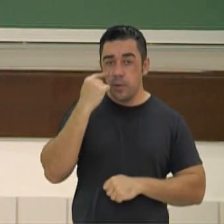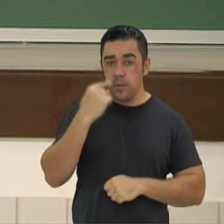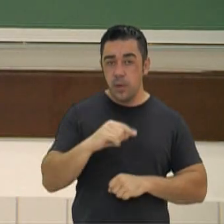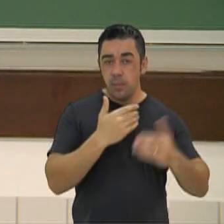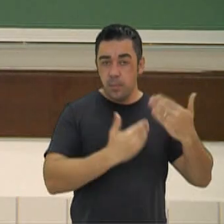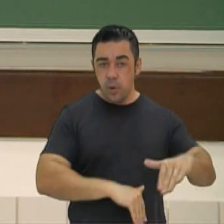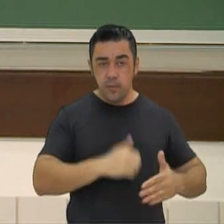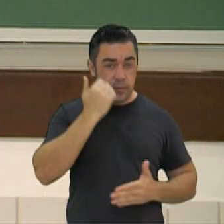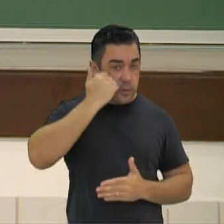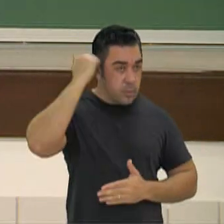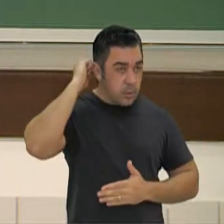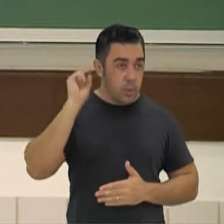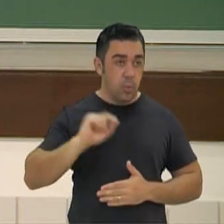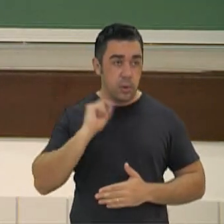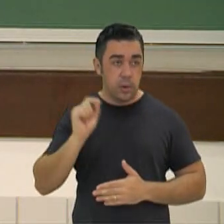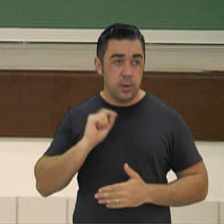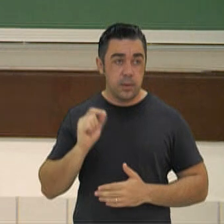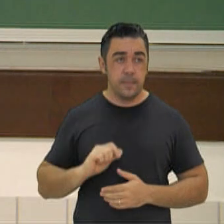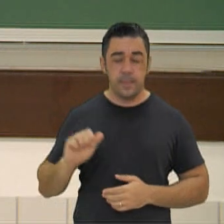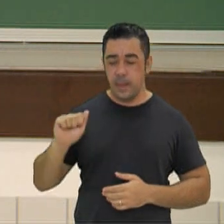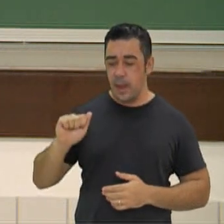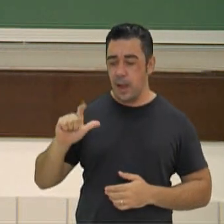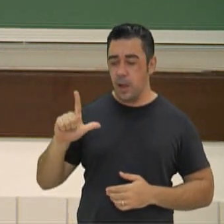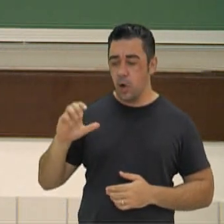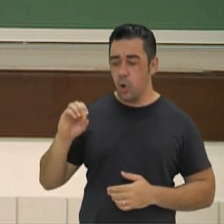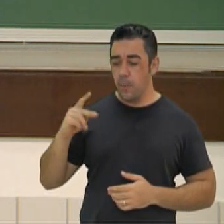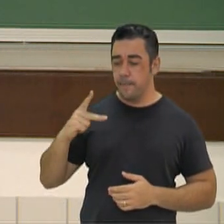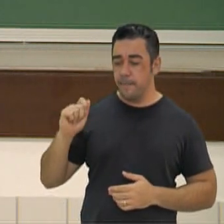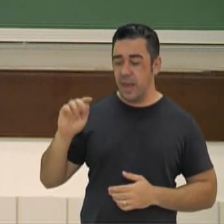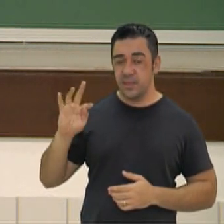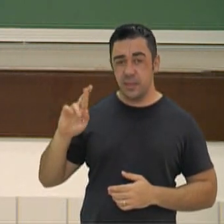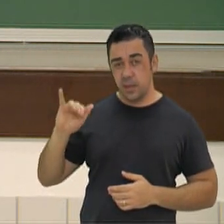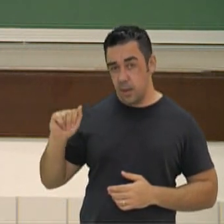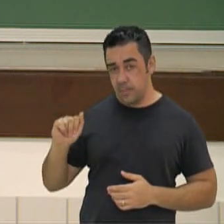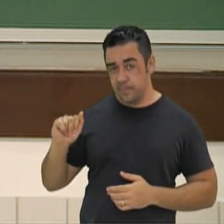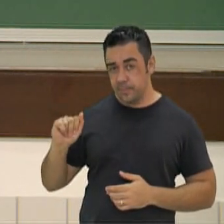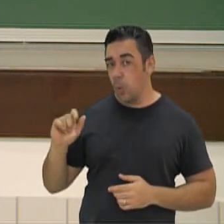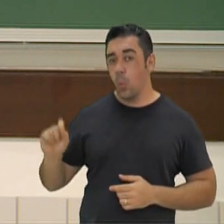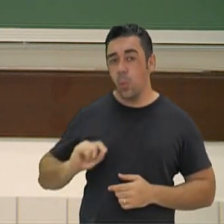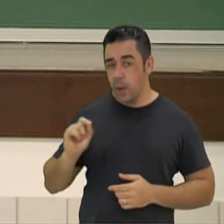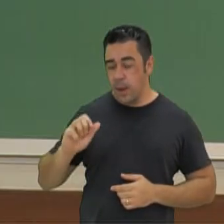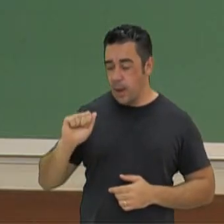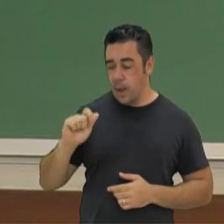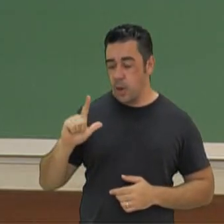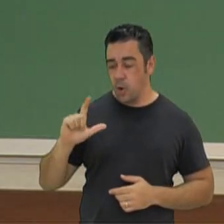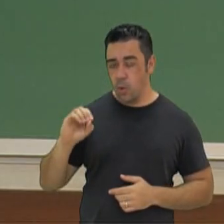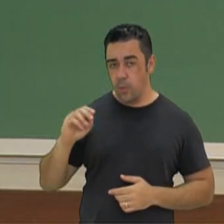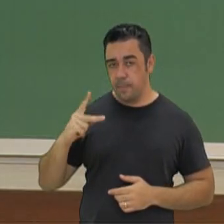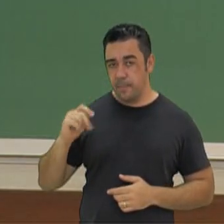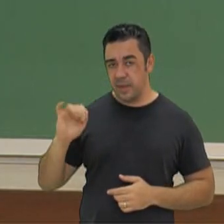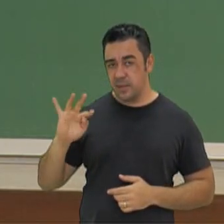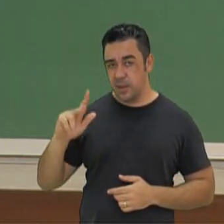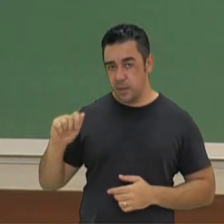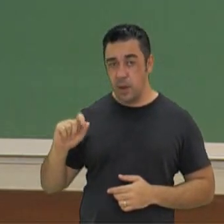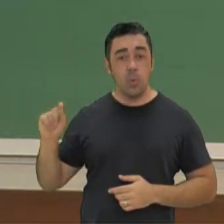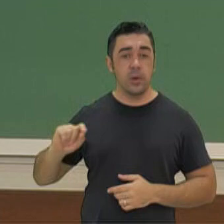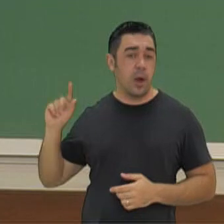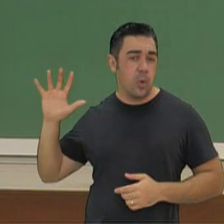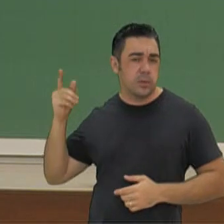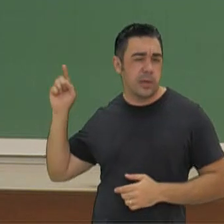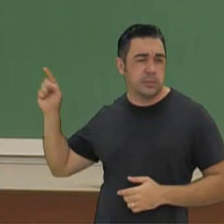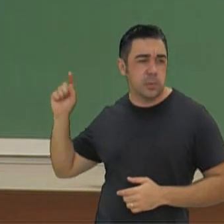a especiação do tipo alopatria. Tá? O que acontece na alopatria? A gente observa aqui no slide que na